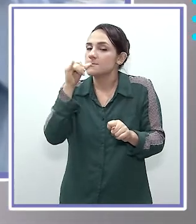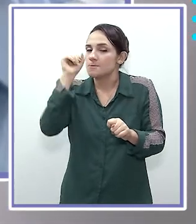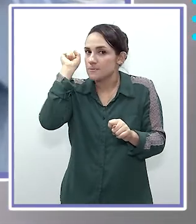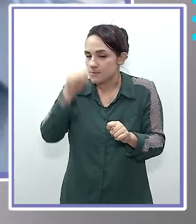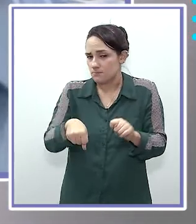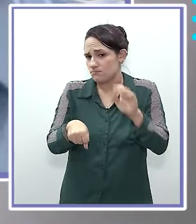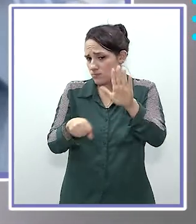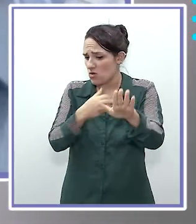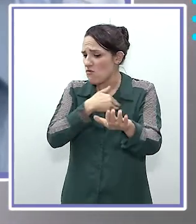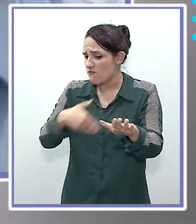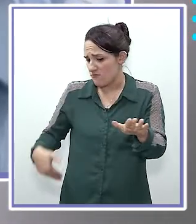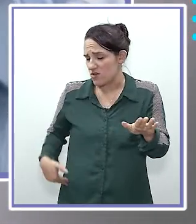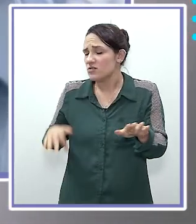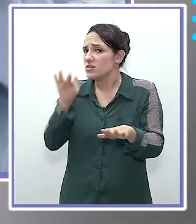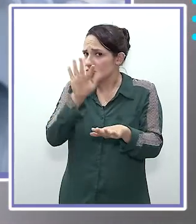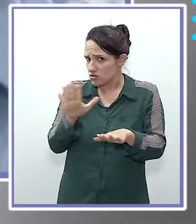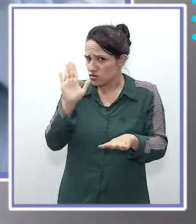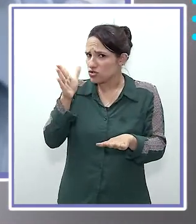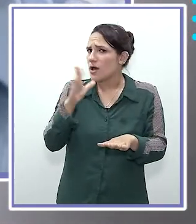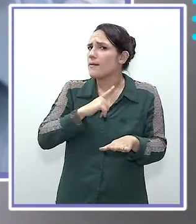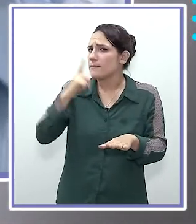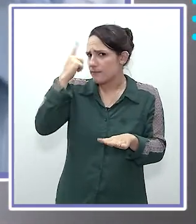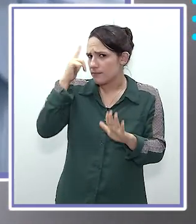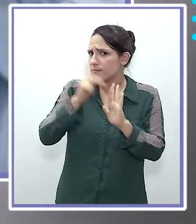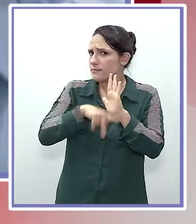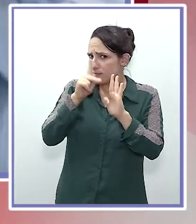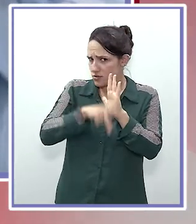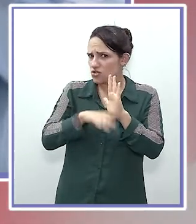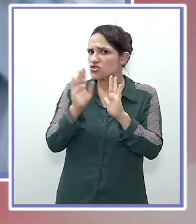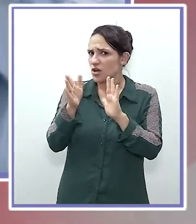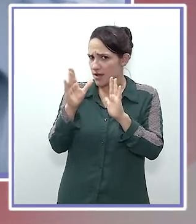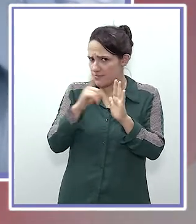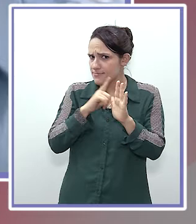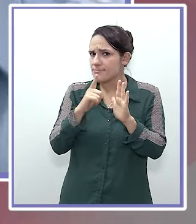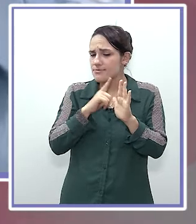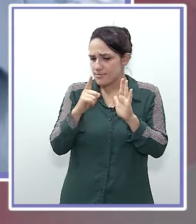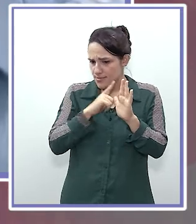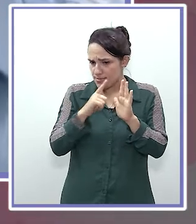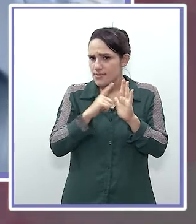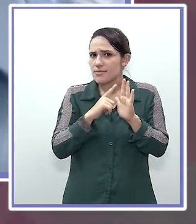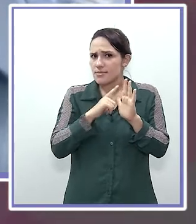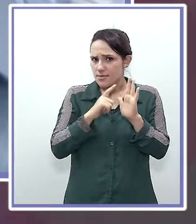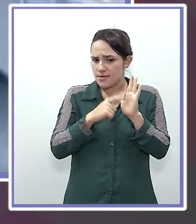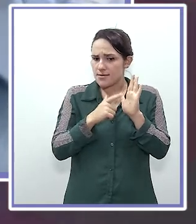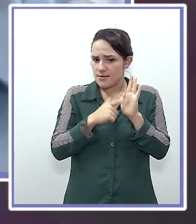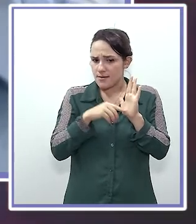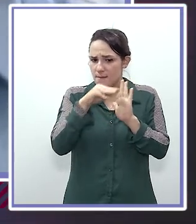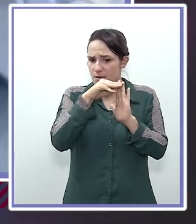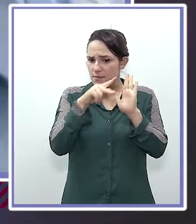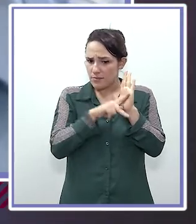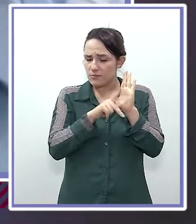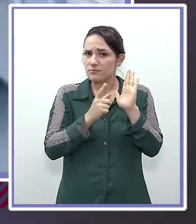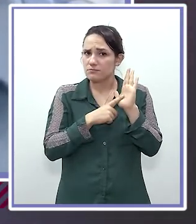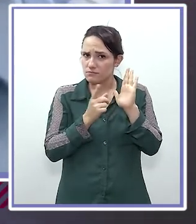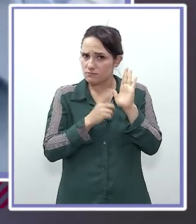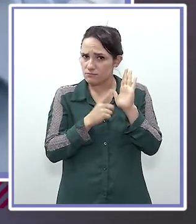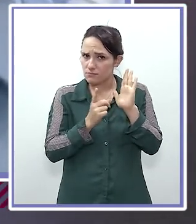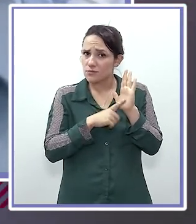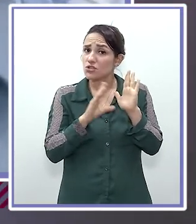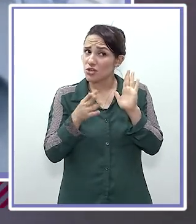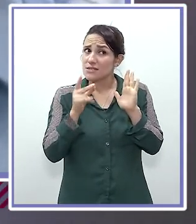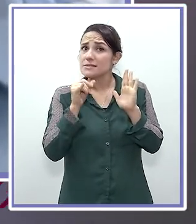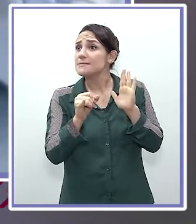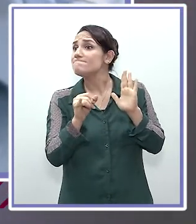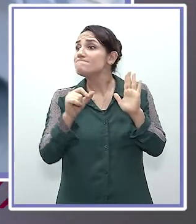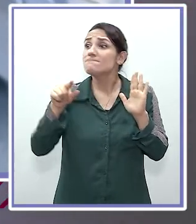nessa questão. Inclusive, já ouvi notícias de que tem minuta de medida provisória elaborada de racionamento,